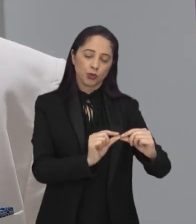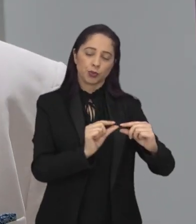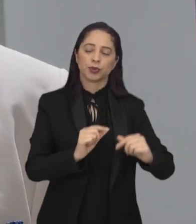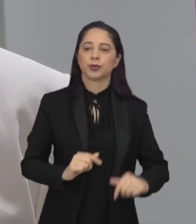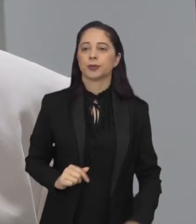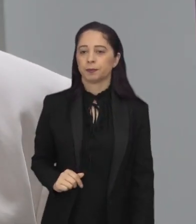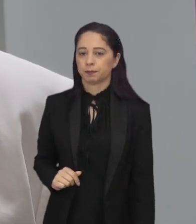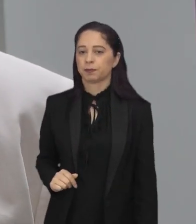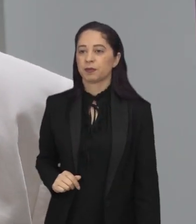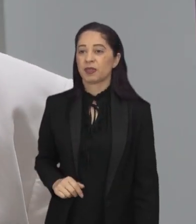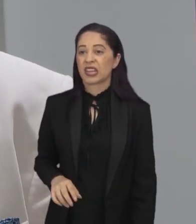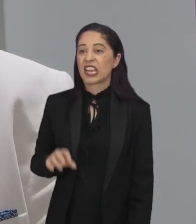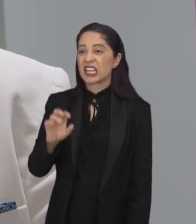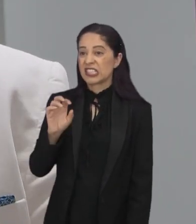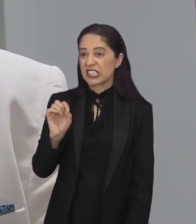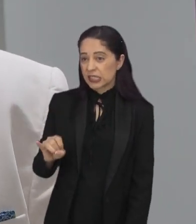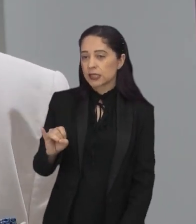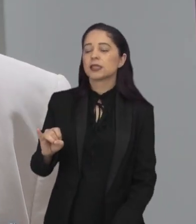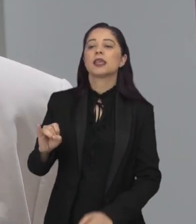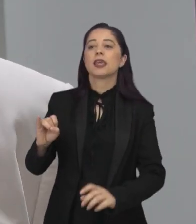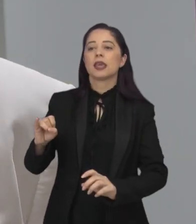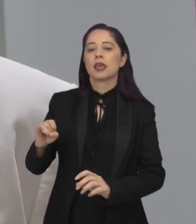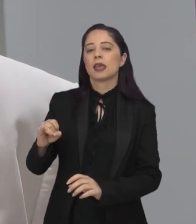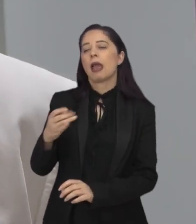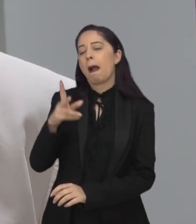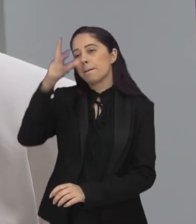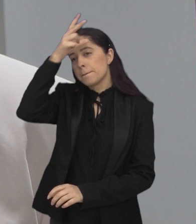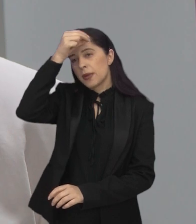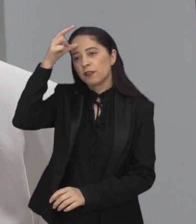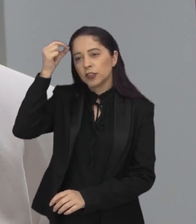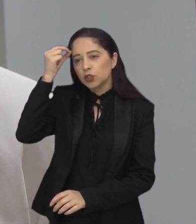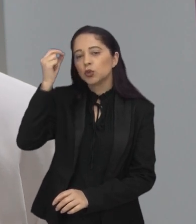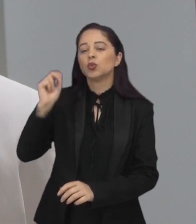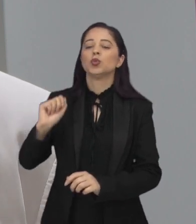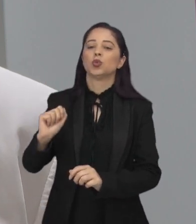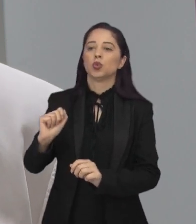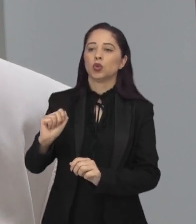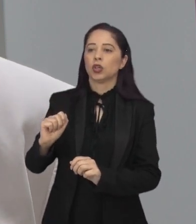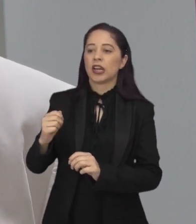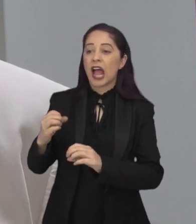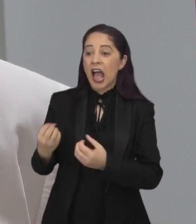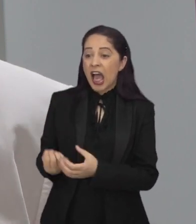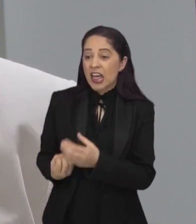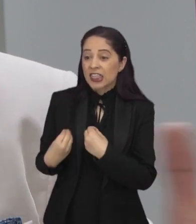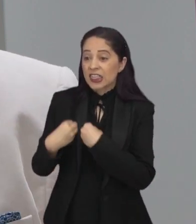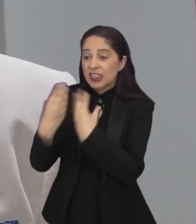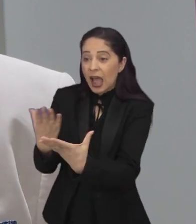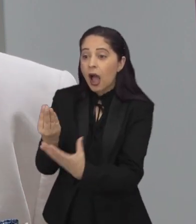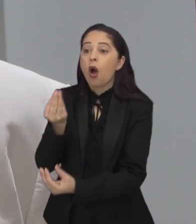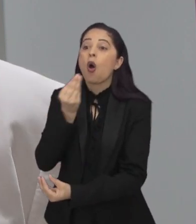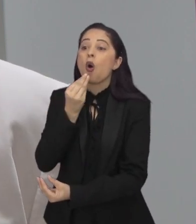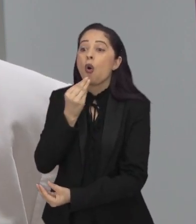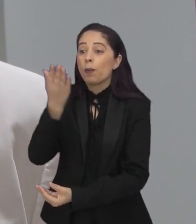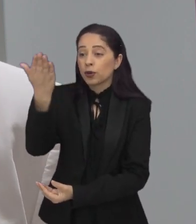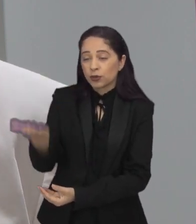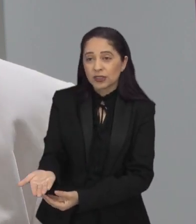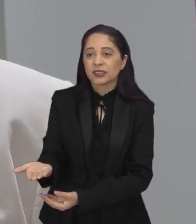tem uma administração pública que constrói toda uma estrutura, você já dá uma coragem a mais para essa mulher que já tem a cabeça